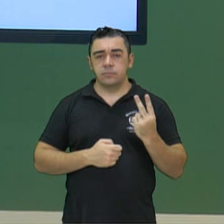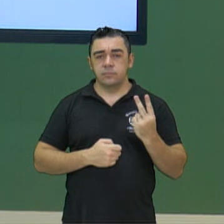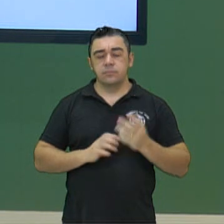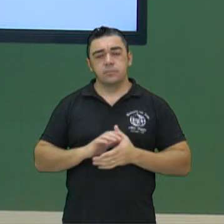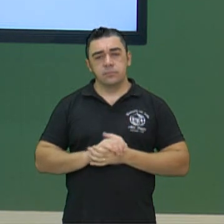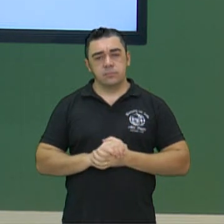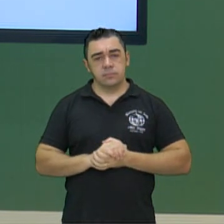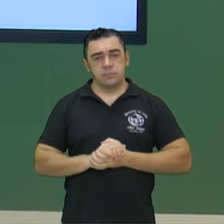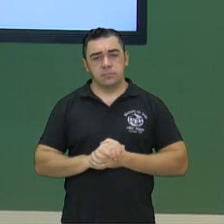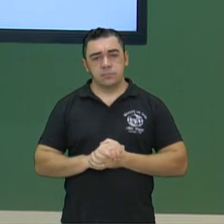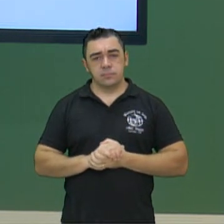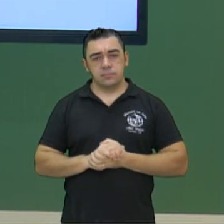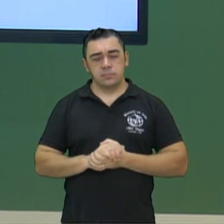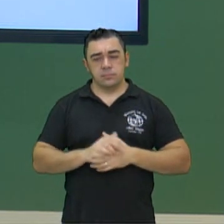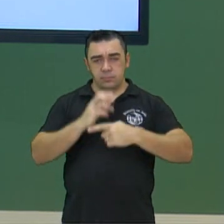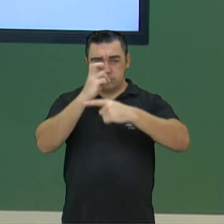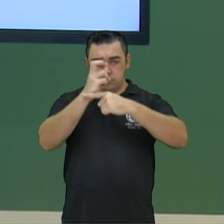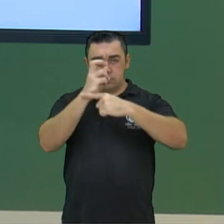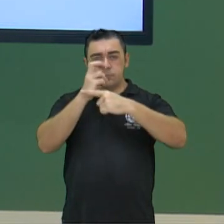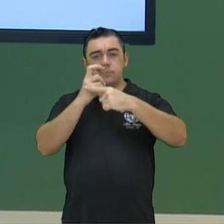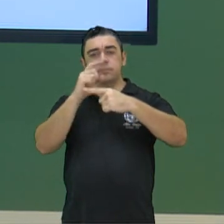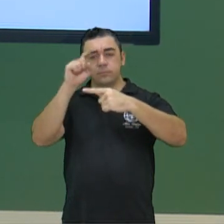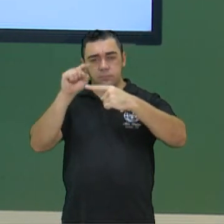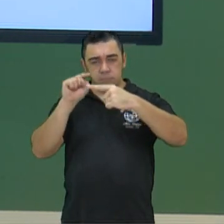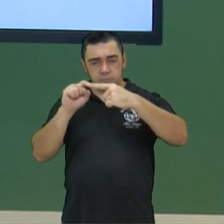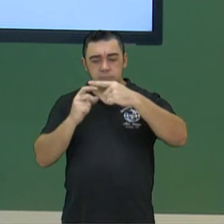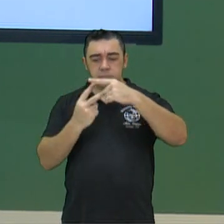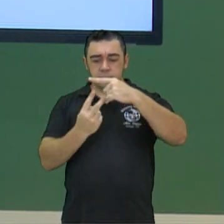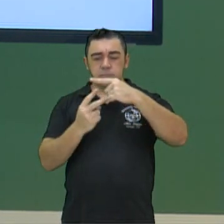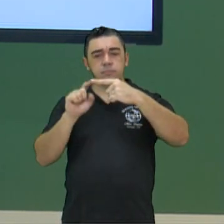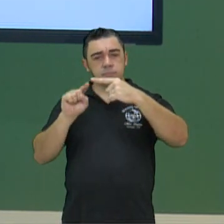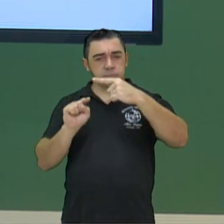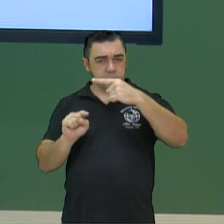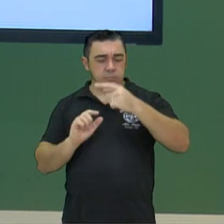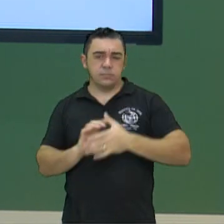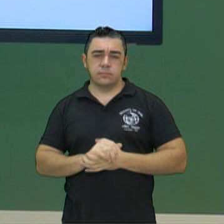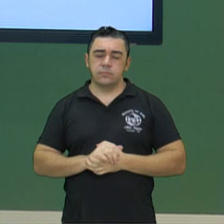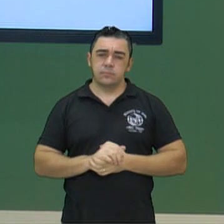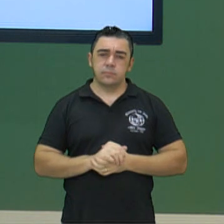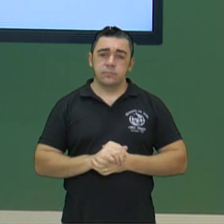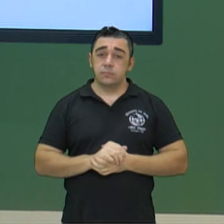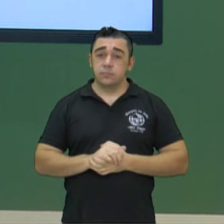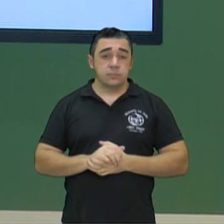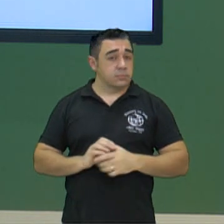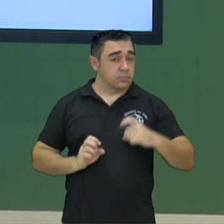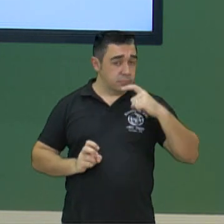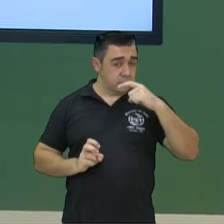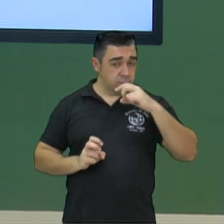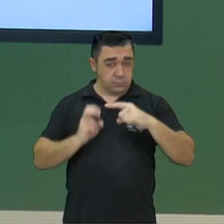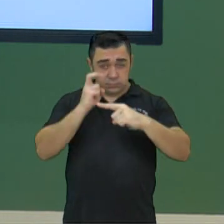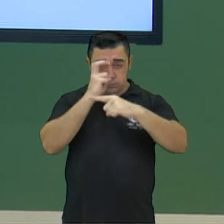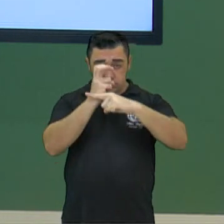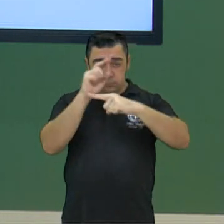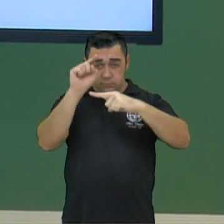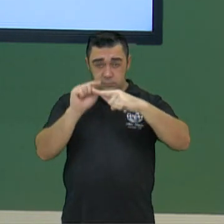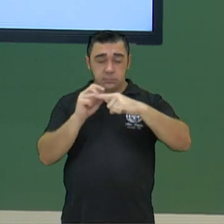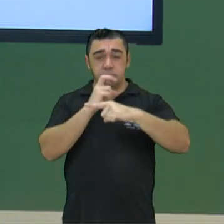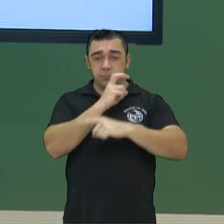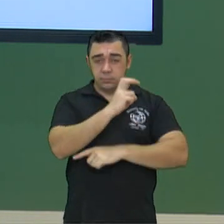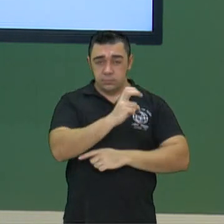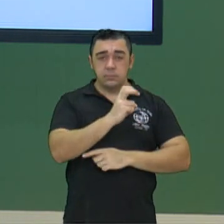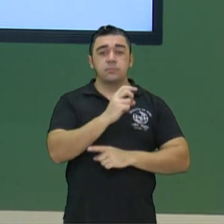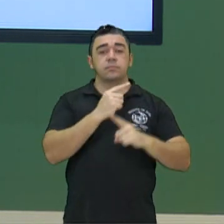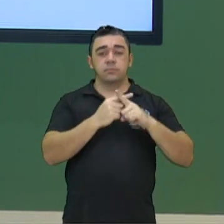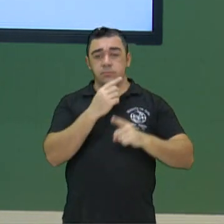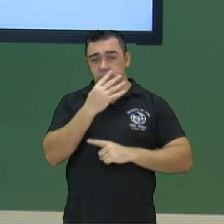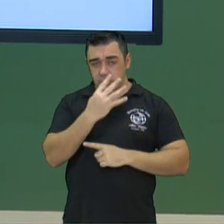divididos por 2 fatorial? 5 fatorial é a mesma coisa aqui. 5